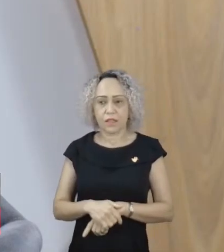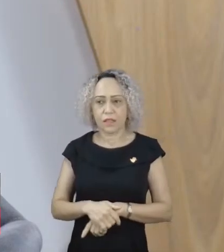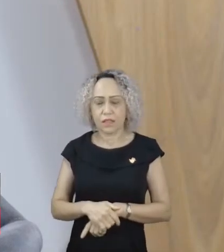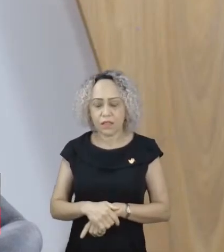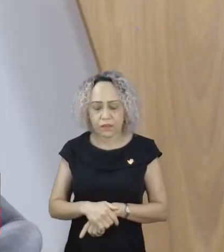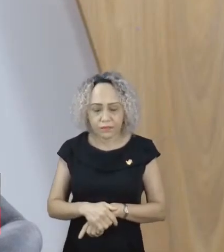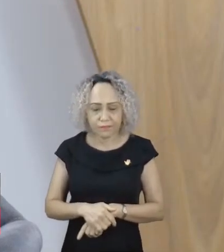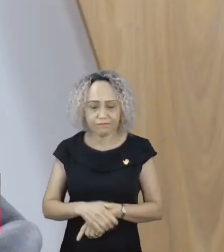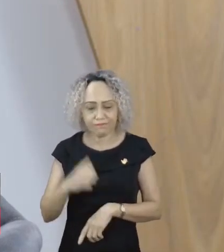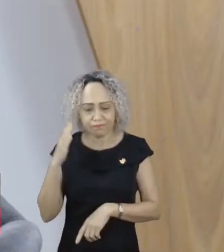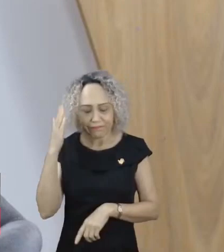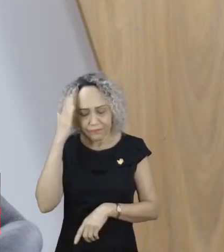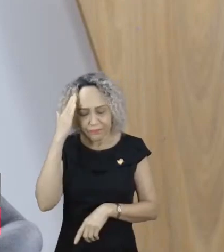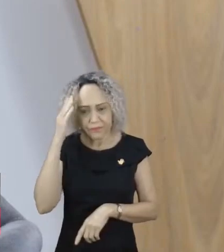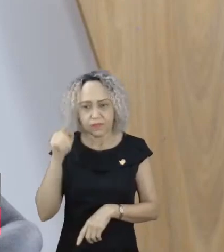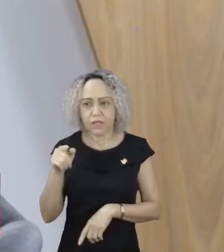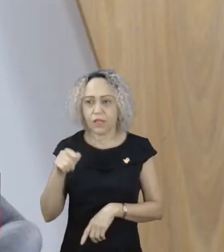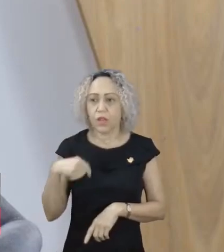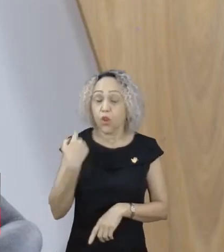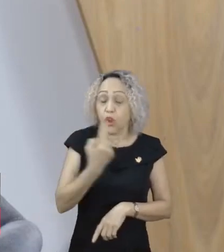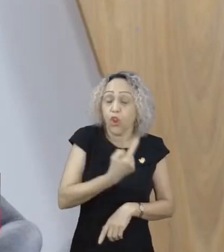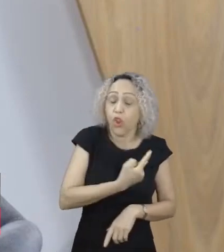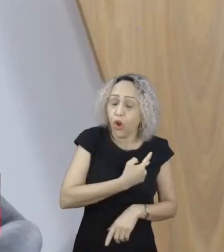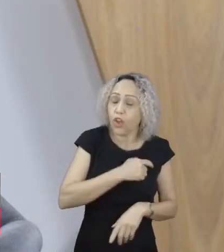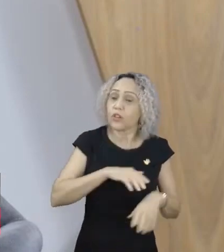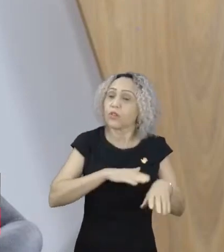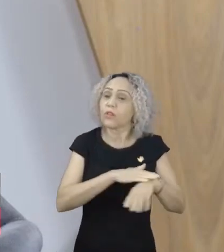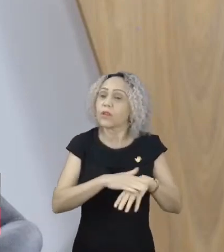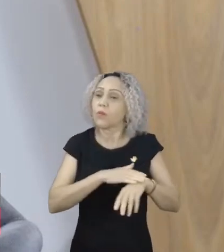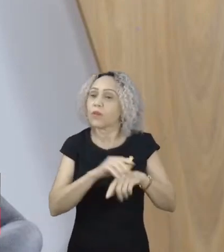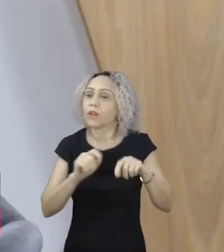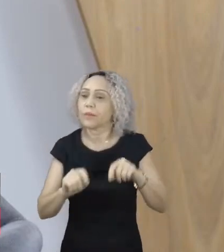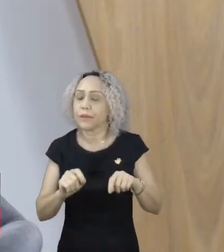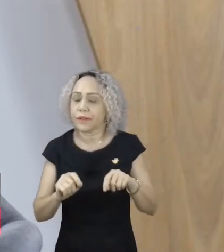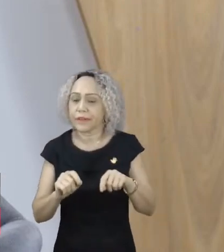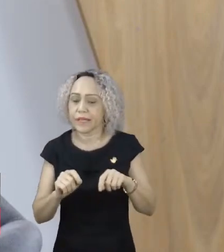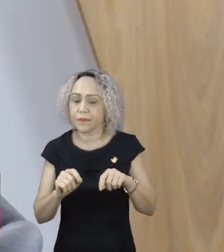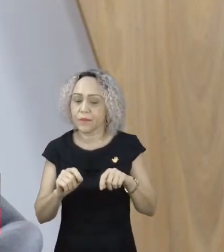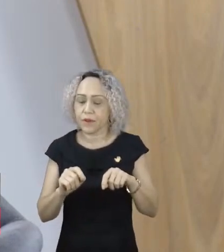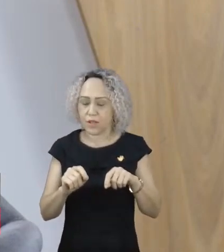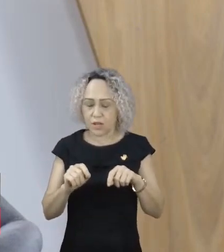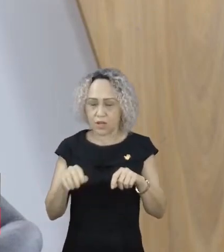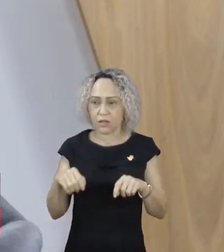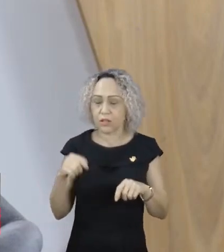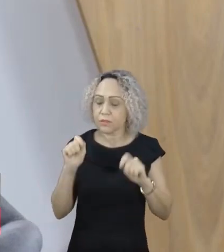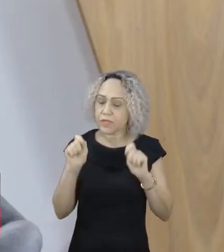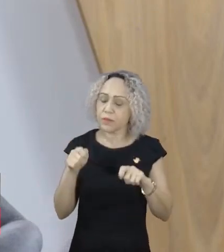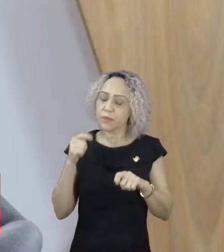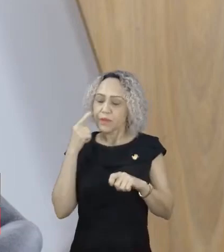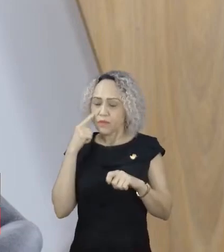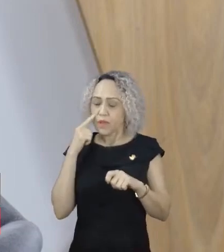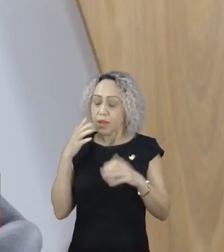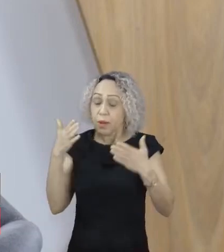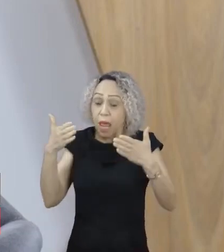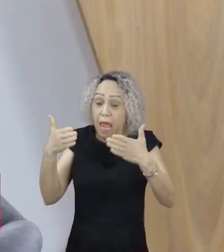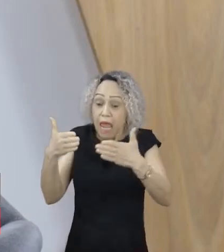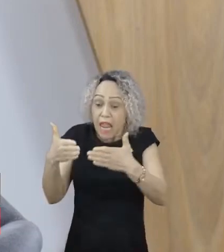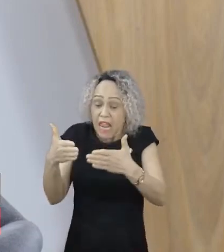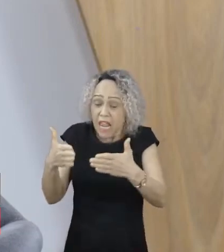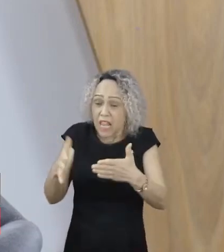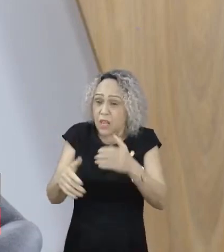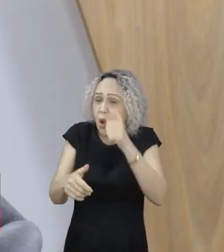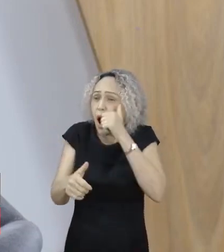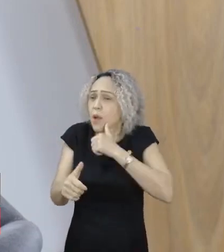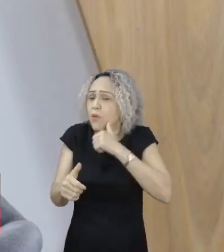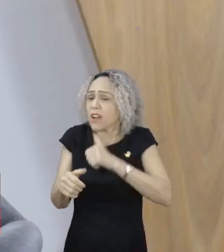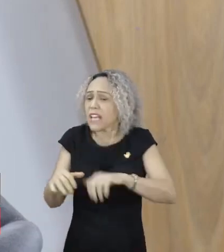principalmente de terceirização, fossem reservadas às mulheres em situação de violência, preferencialmente mulheres negras, que infelizmente são as mais